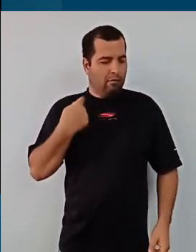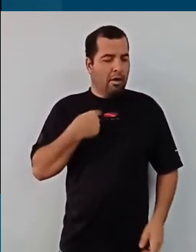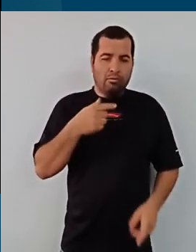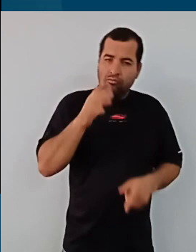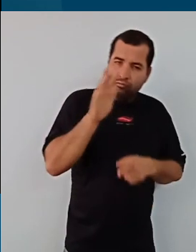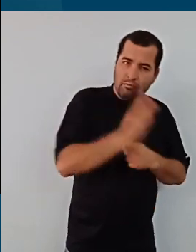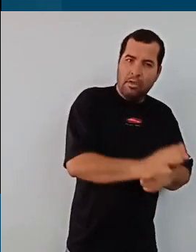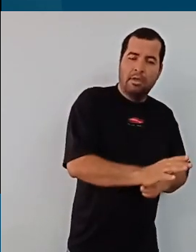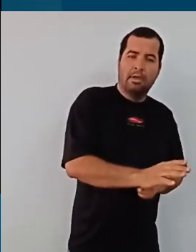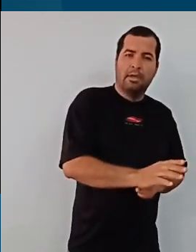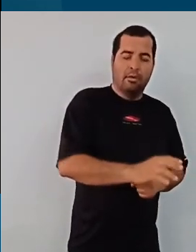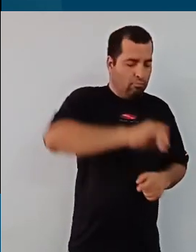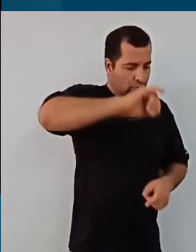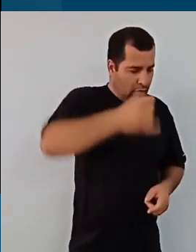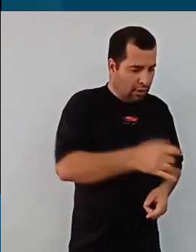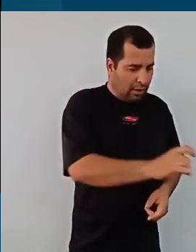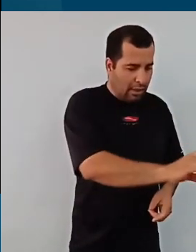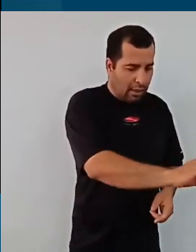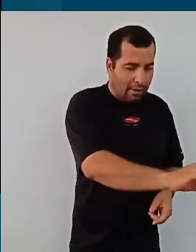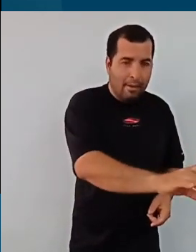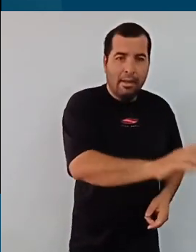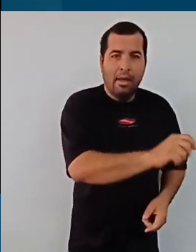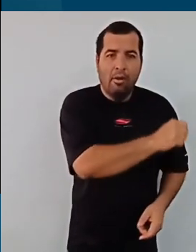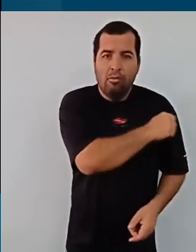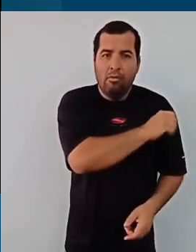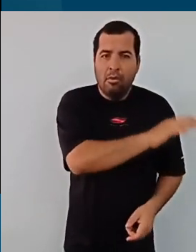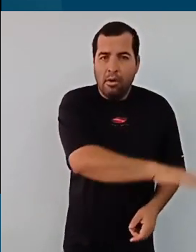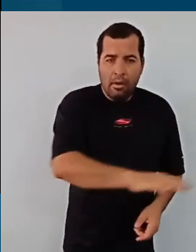melhores oportunidades para que cada cabecinha